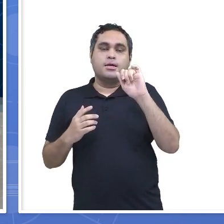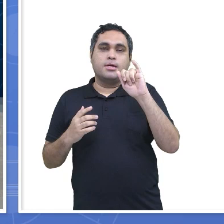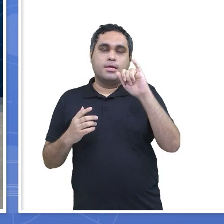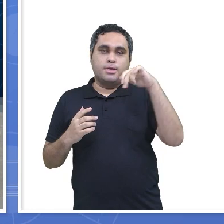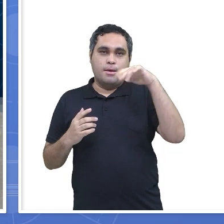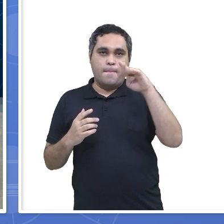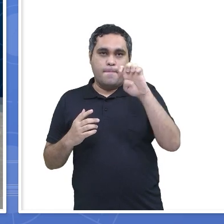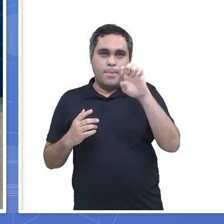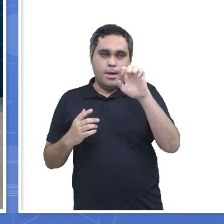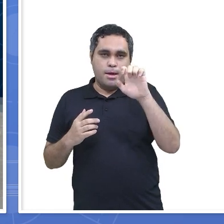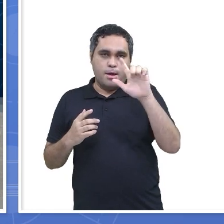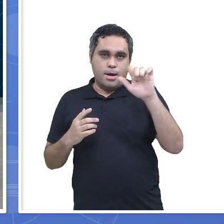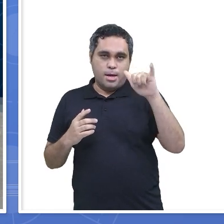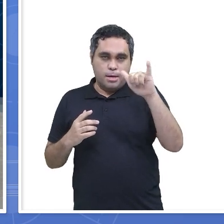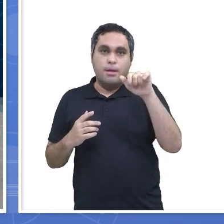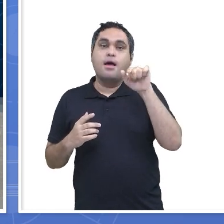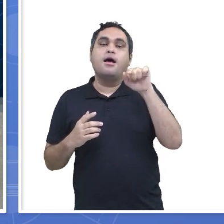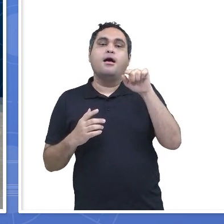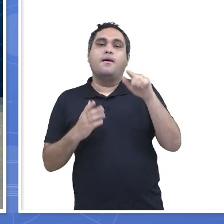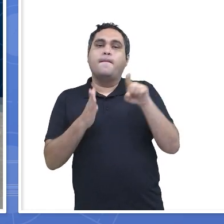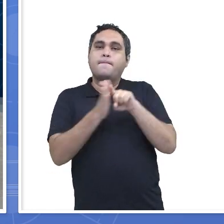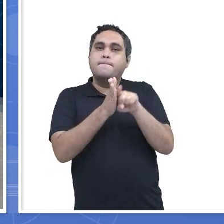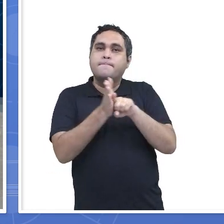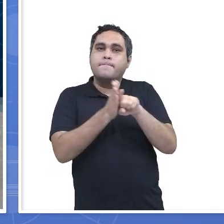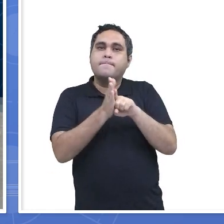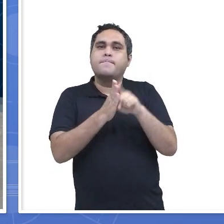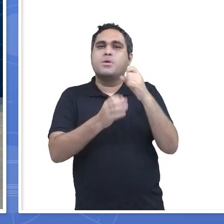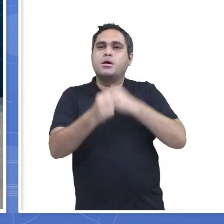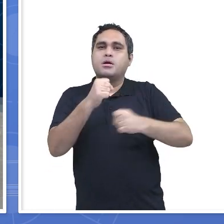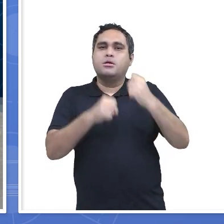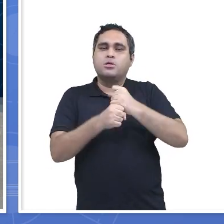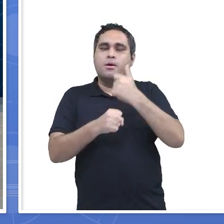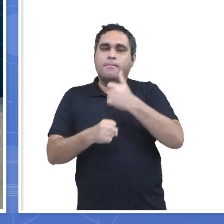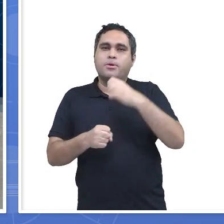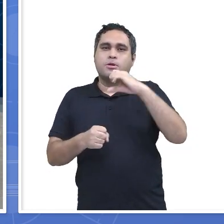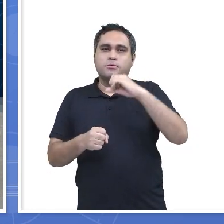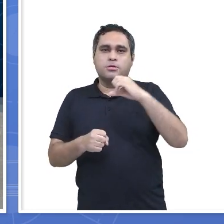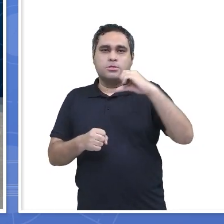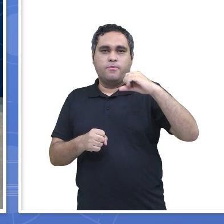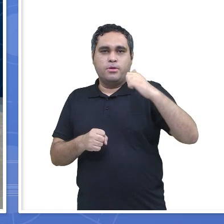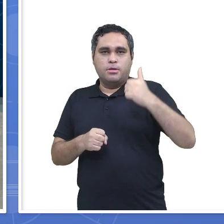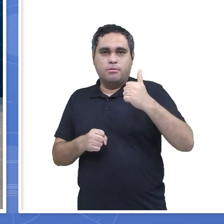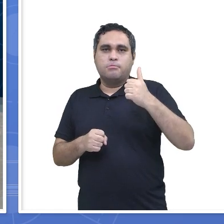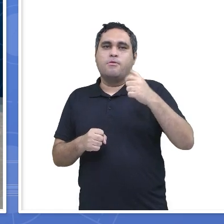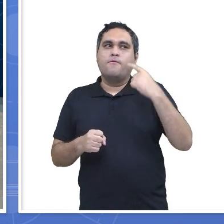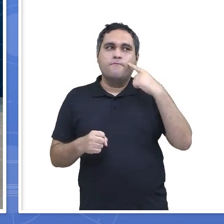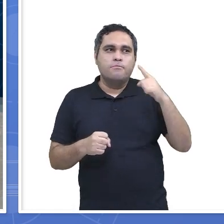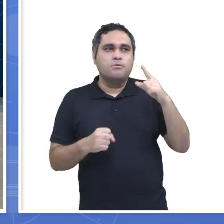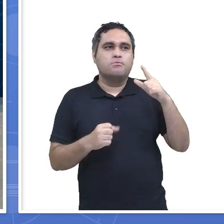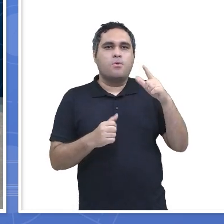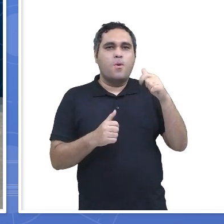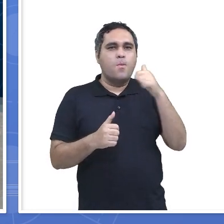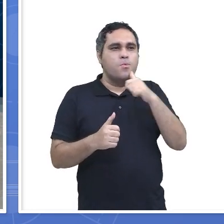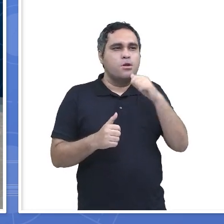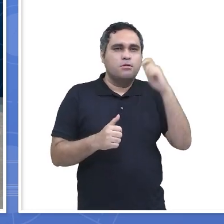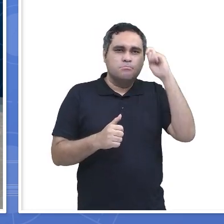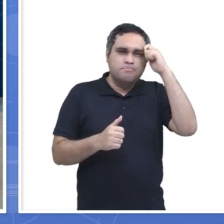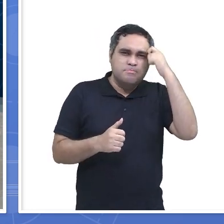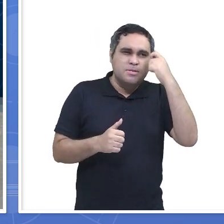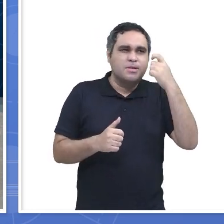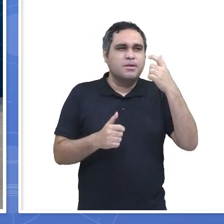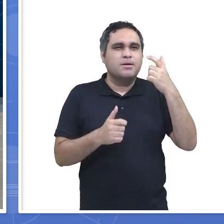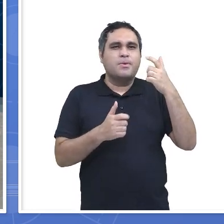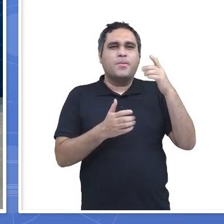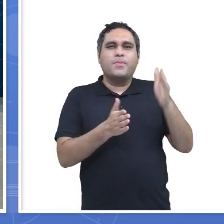em 1991 sobre as violências vividas pelas mulheres de cores nas classes desfavorecidas nos Estados